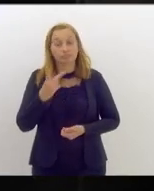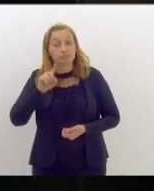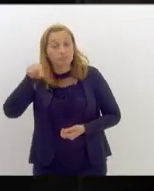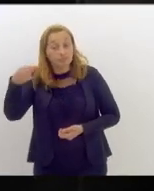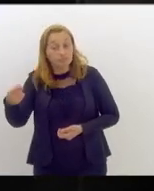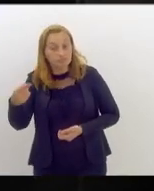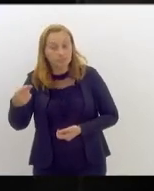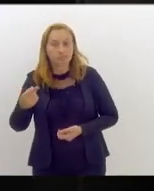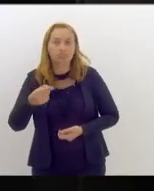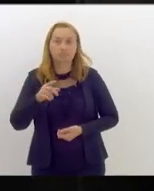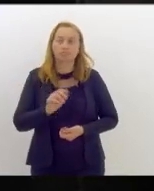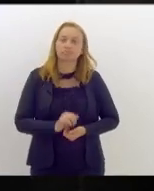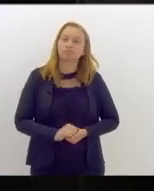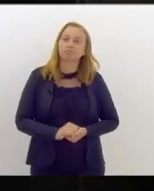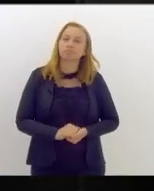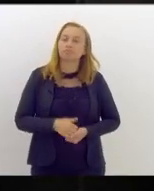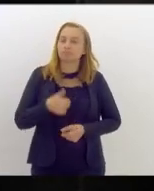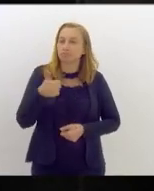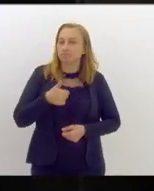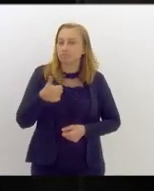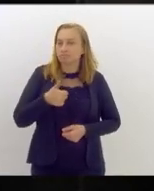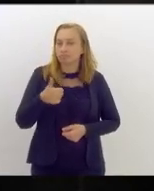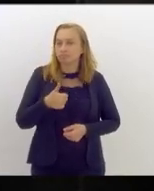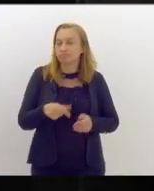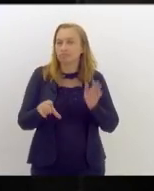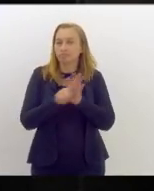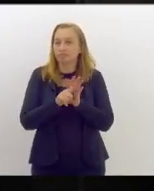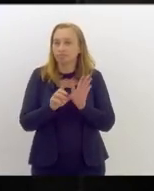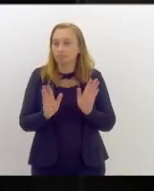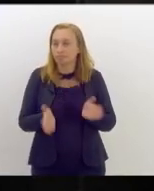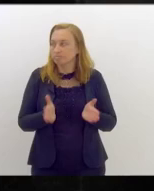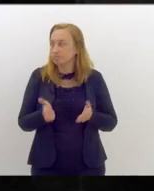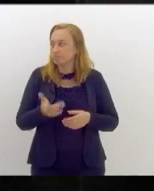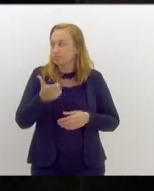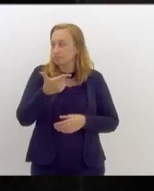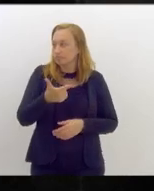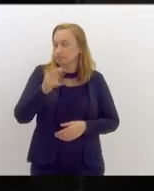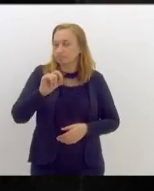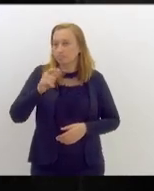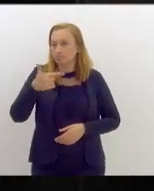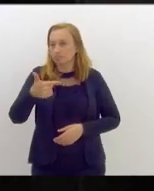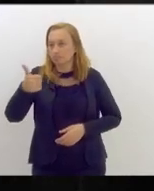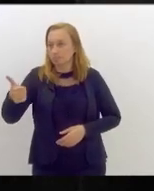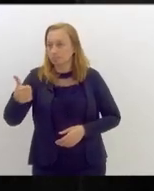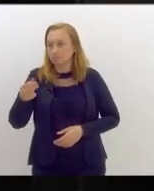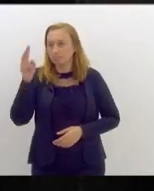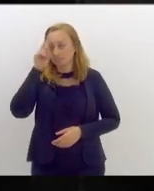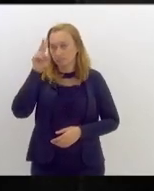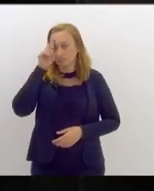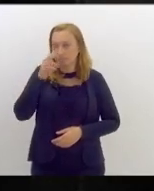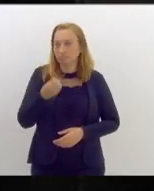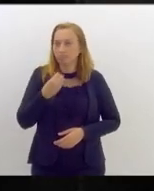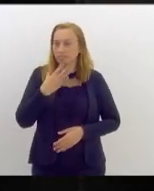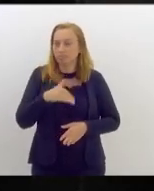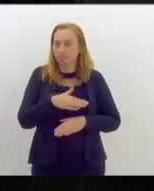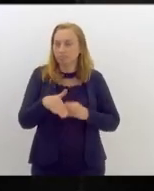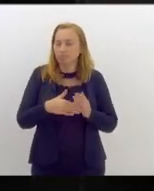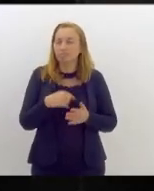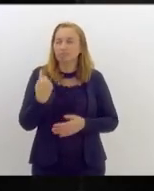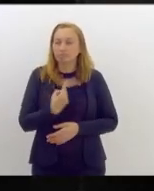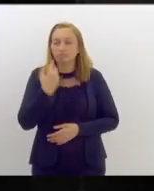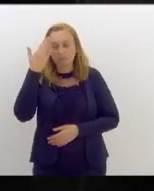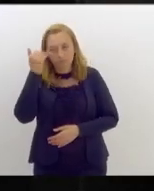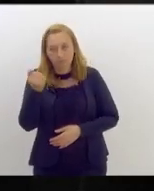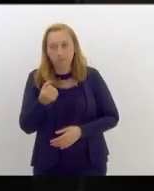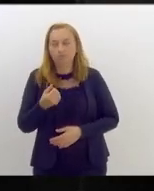instrumentos primeiro ali que está em vigor de 2021 que é bom lembrar nós todos sabemos Mas